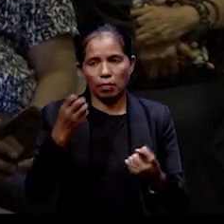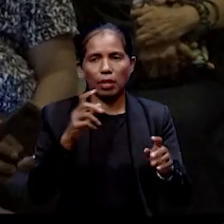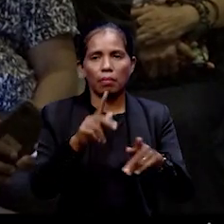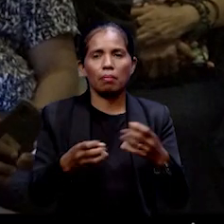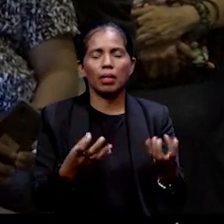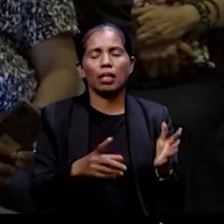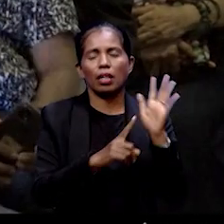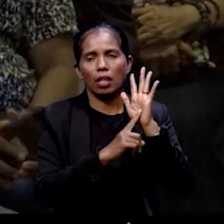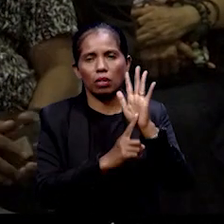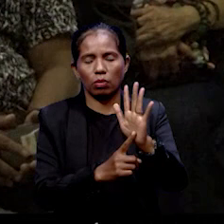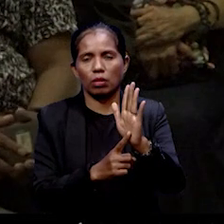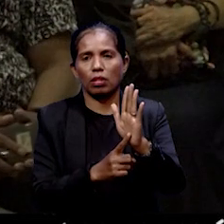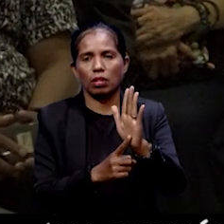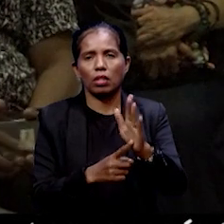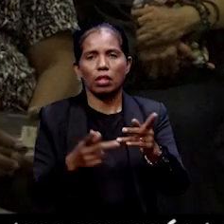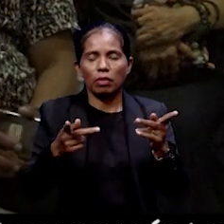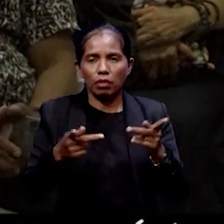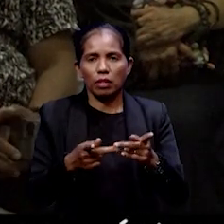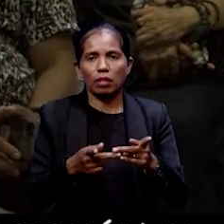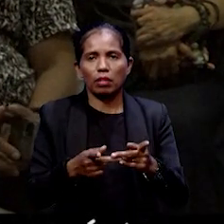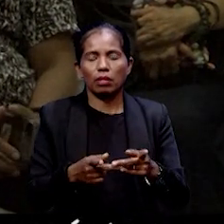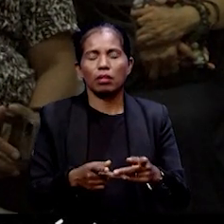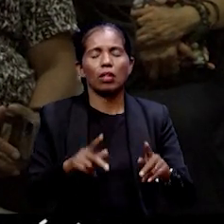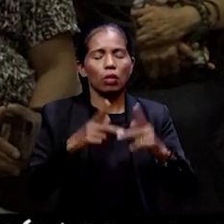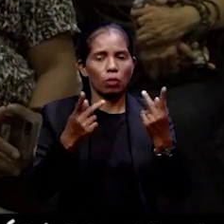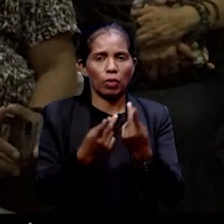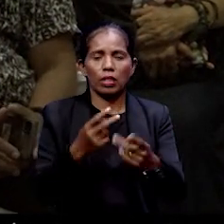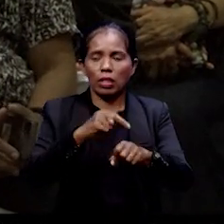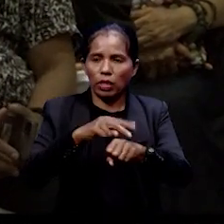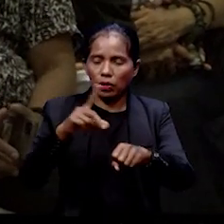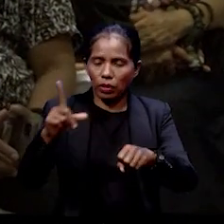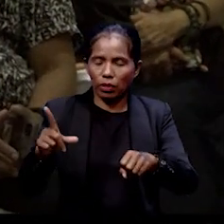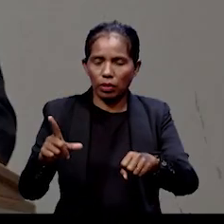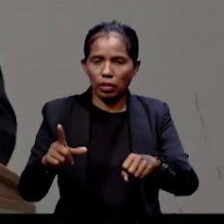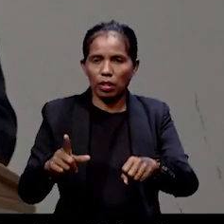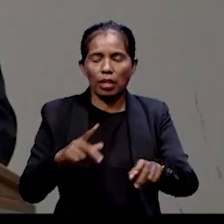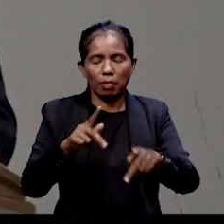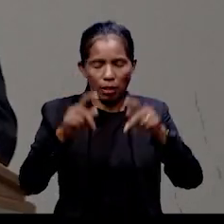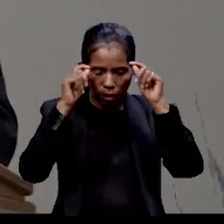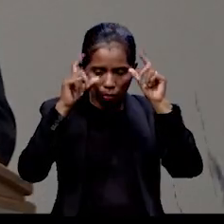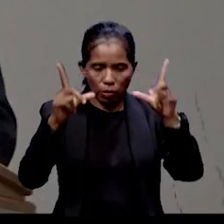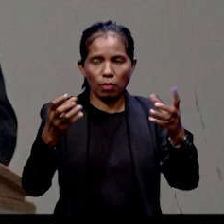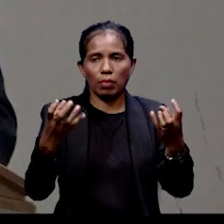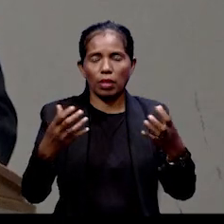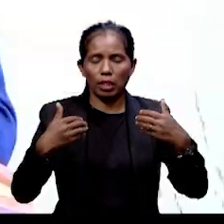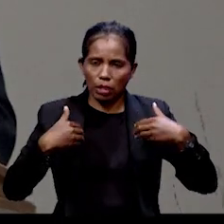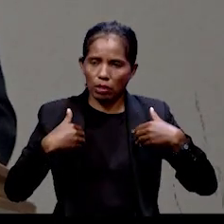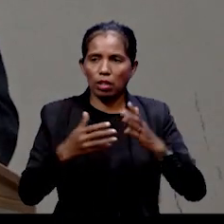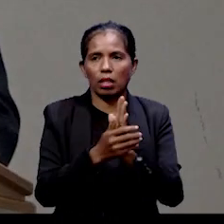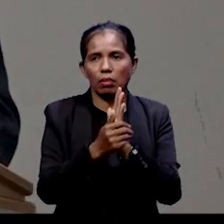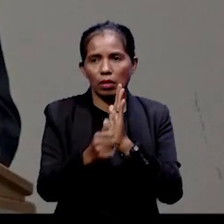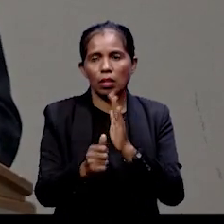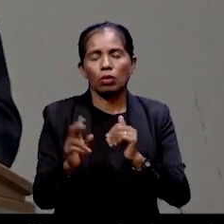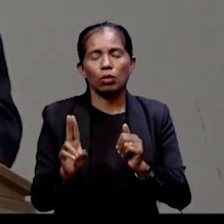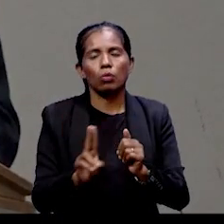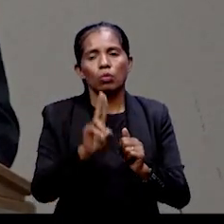tudo, e a terreno que está setor privado nacional, empresários demoram para ter tempo e há uma capacidade para que